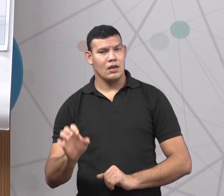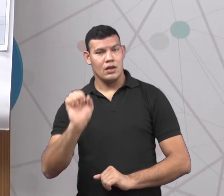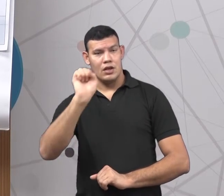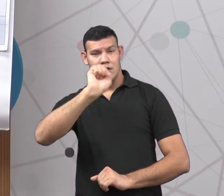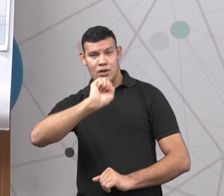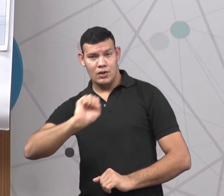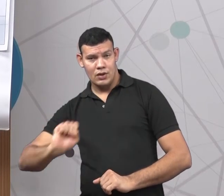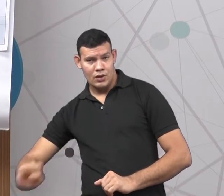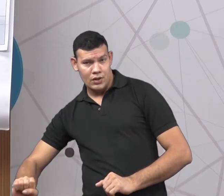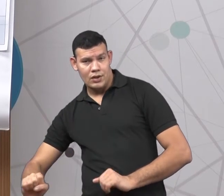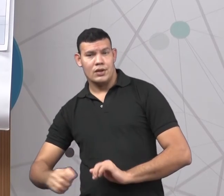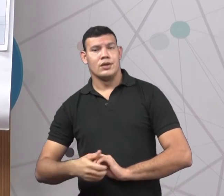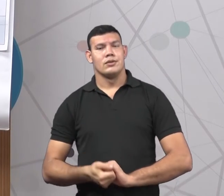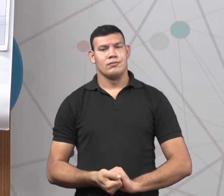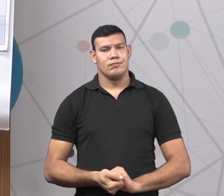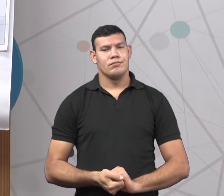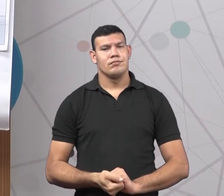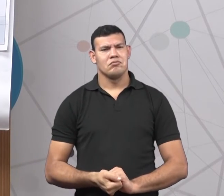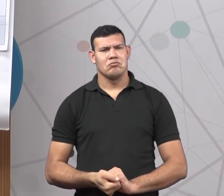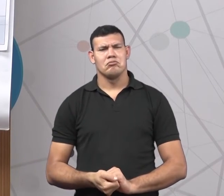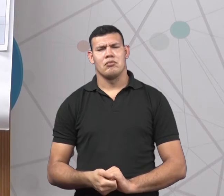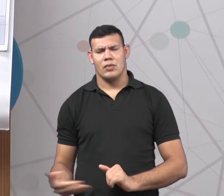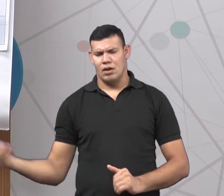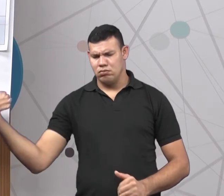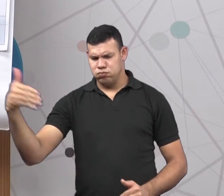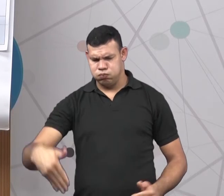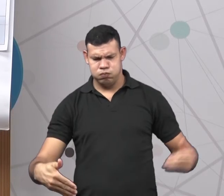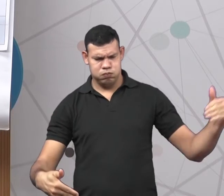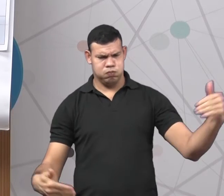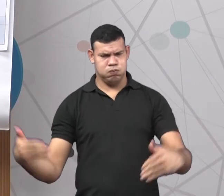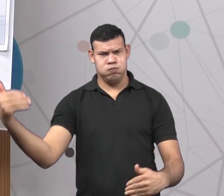né? A região Sudeste recebeu